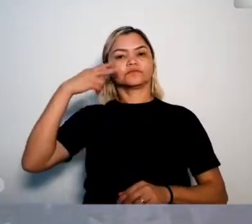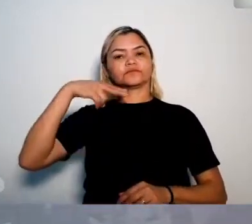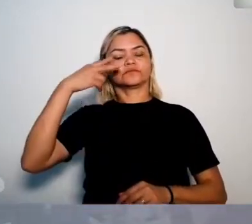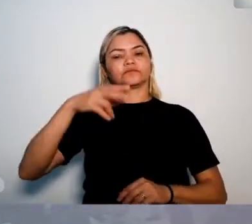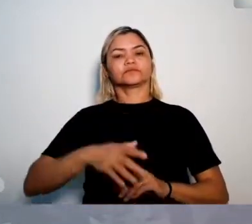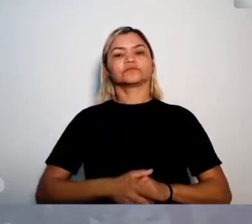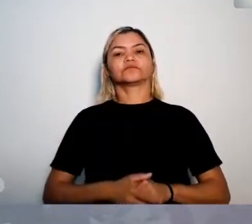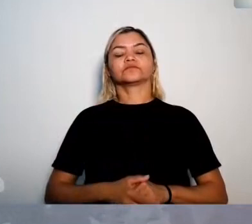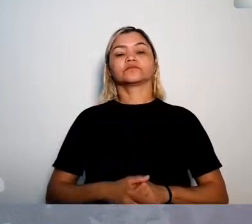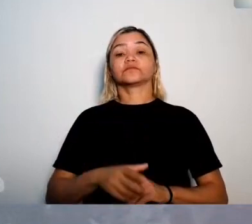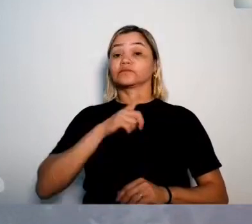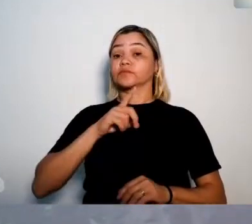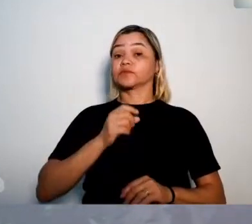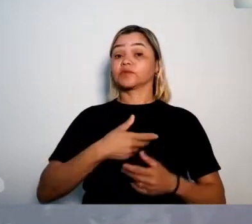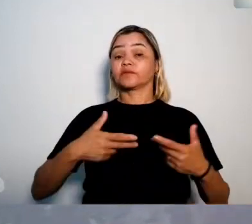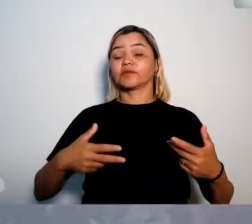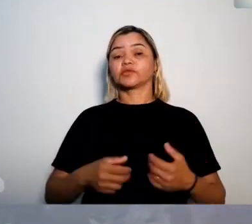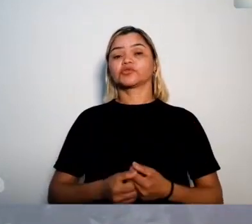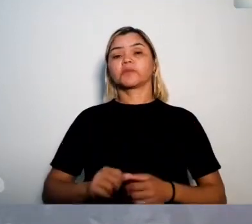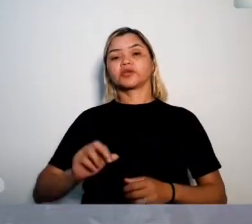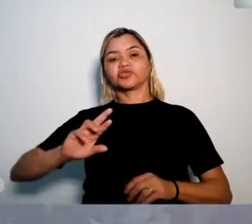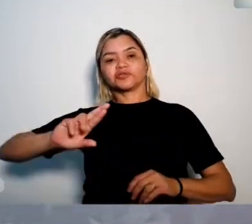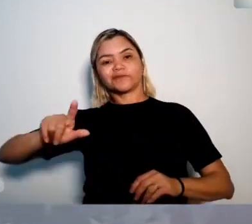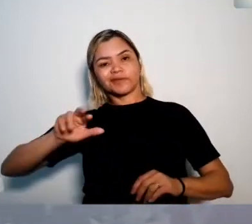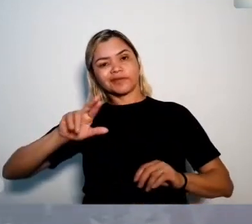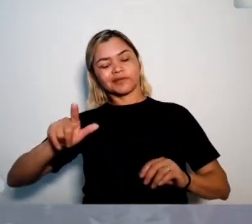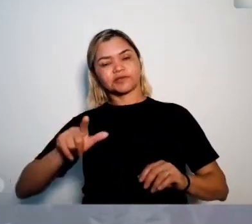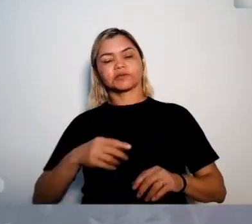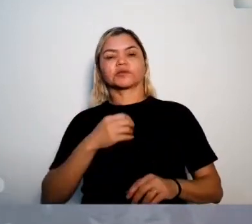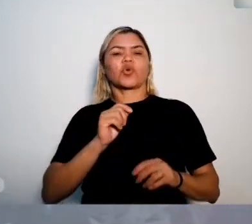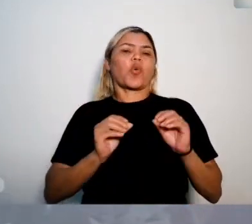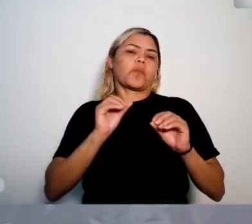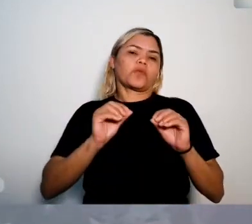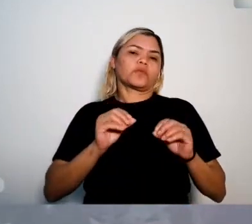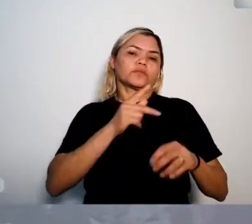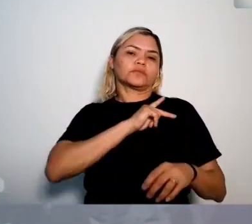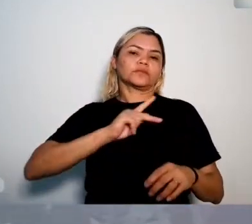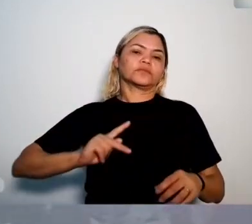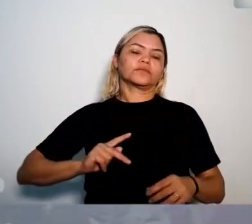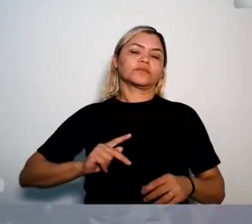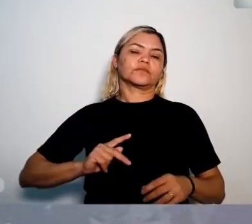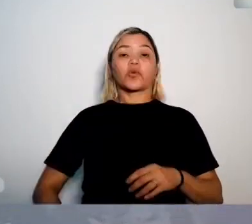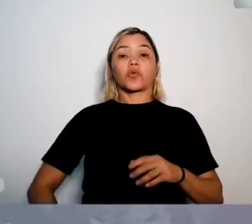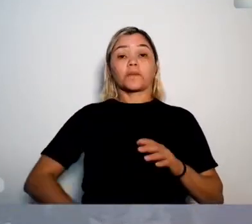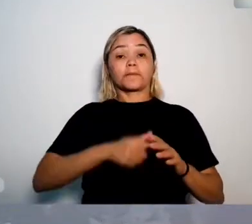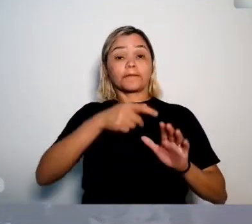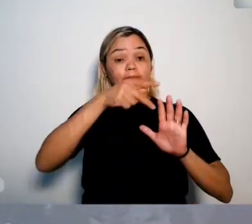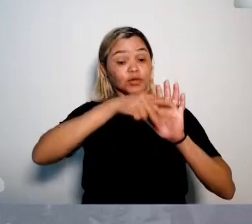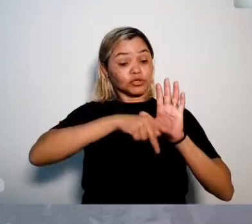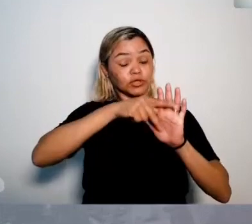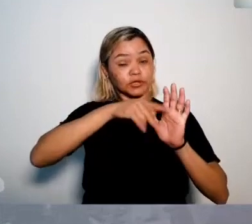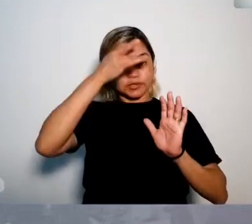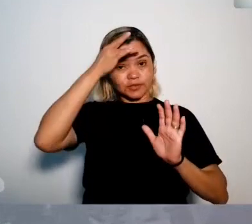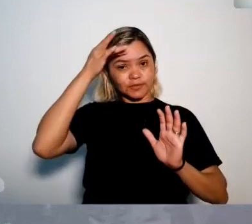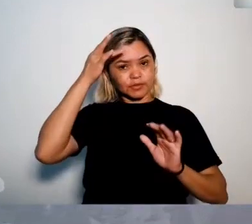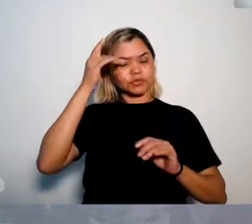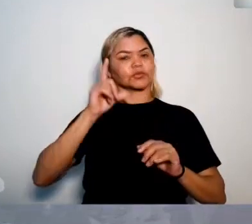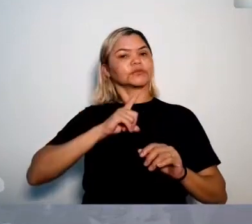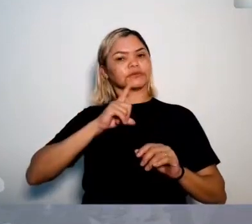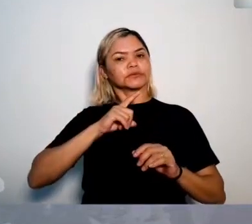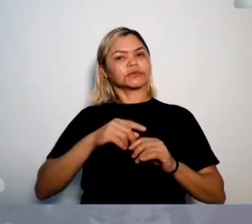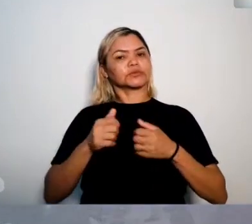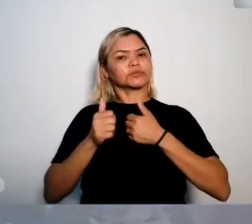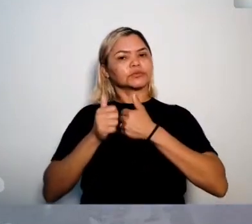ter vindo de uma outra forma. Como assim, senhor presidente? O mesmo projeto, para que as pessoas que nos acompanham